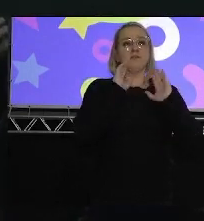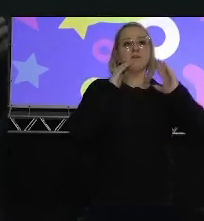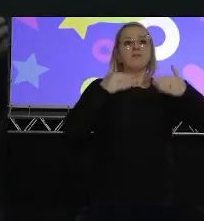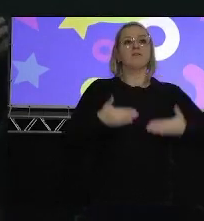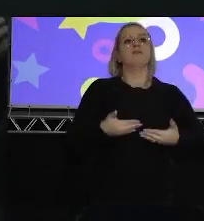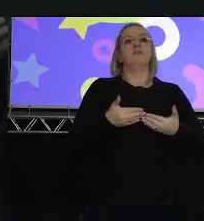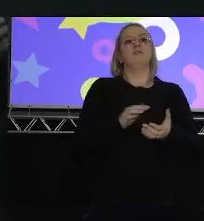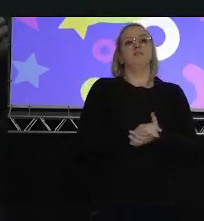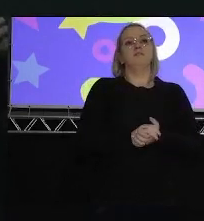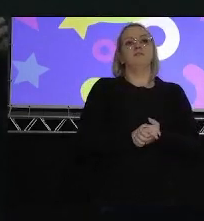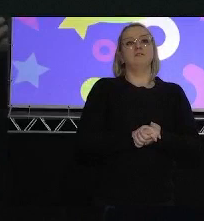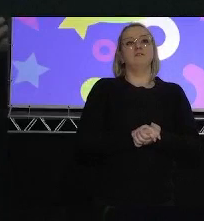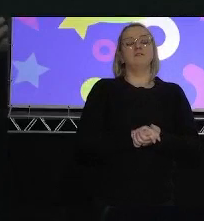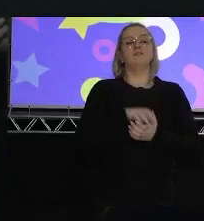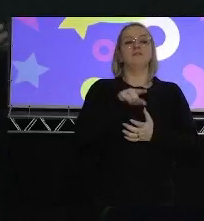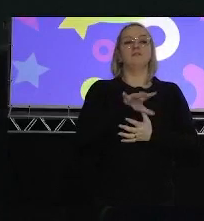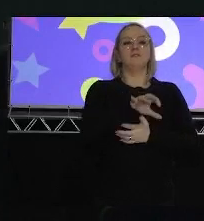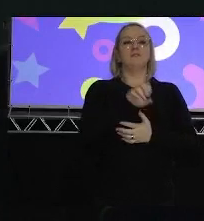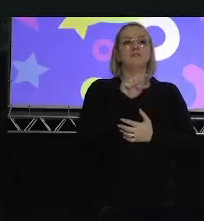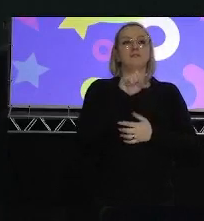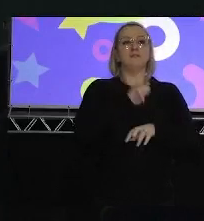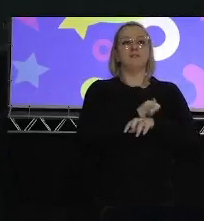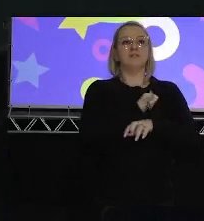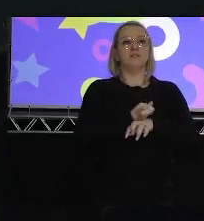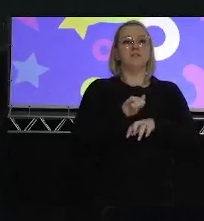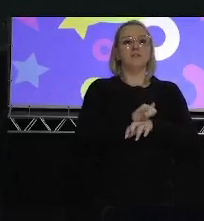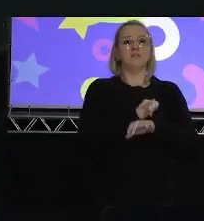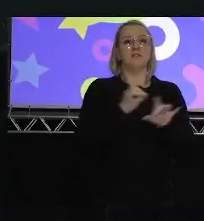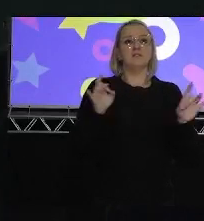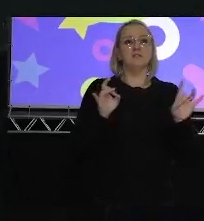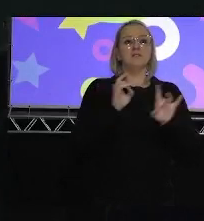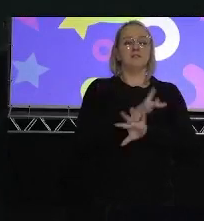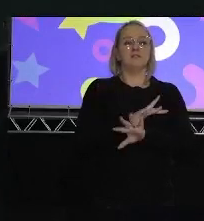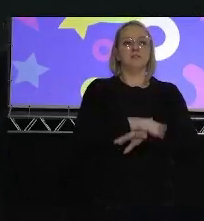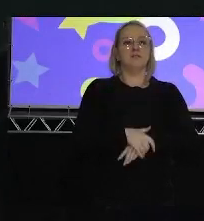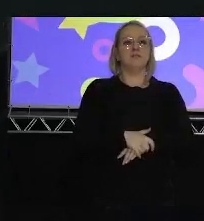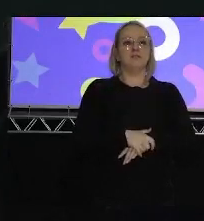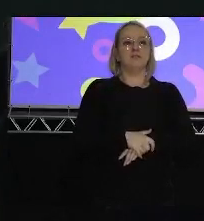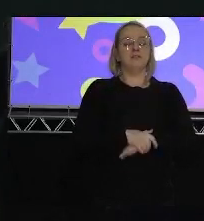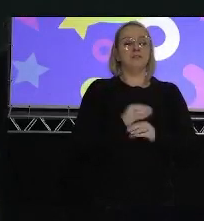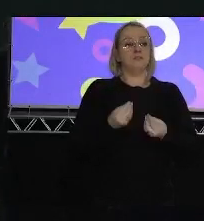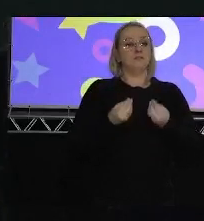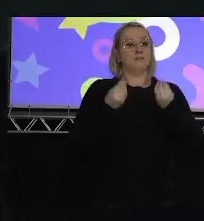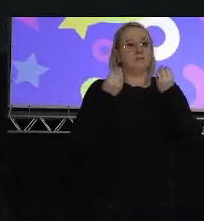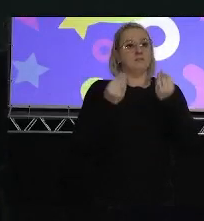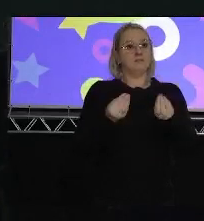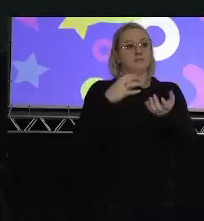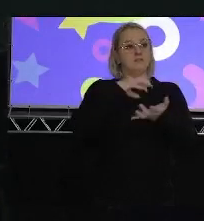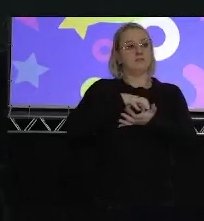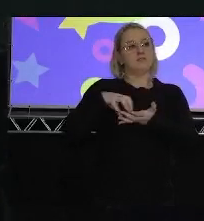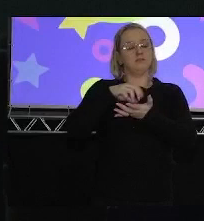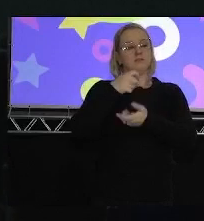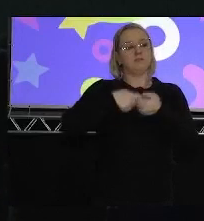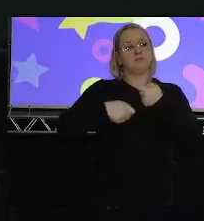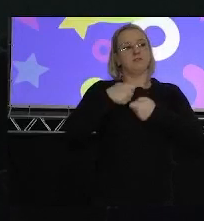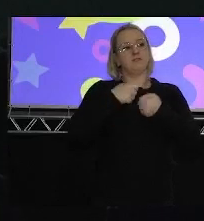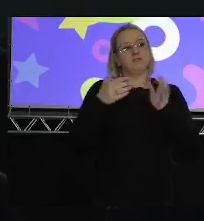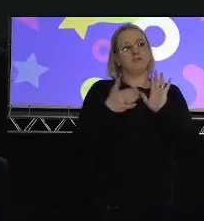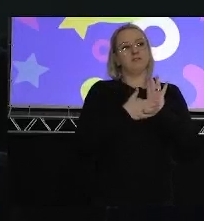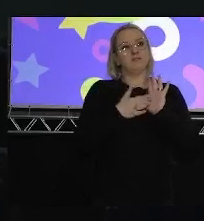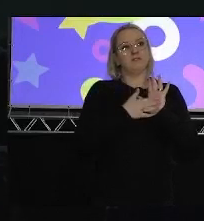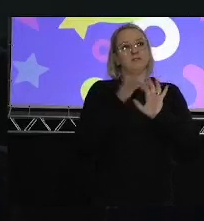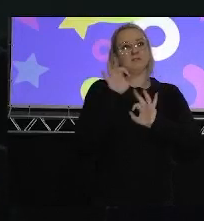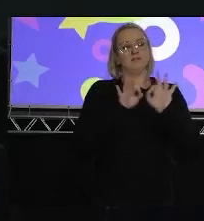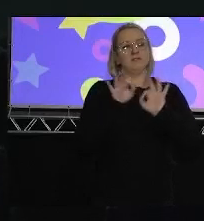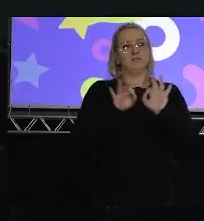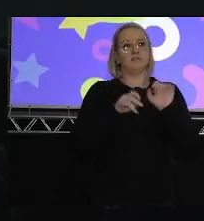Nós vamos pegar, a estratégia está pronta, não tem como interagir com a estratégia. E deixa, então, as áreas de negócio propor o que elas precisam para os produtos e